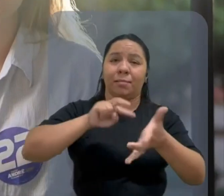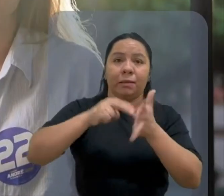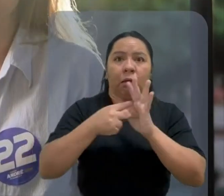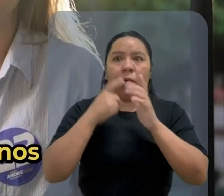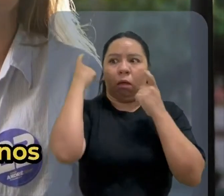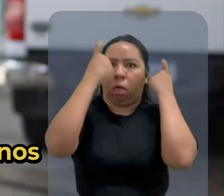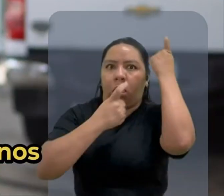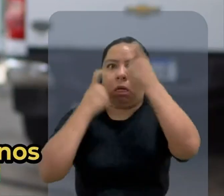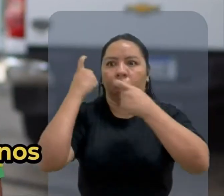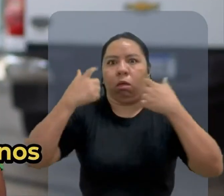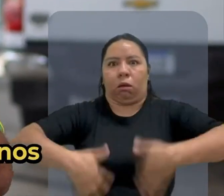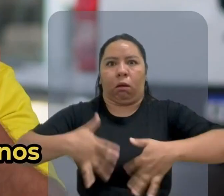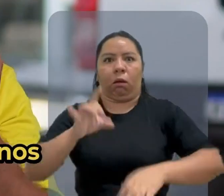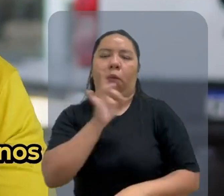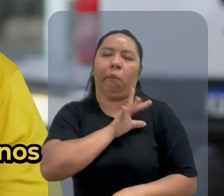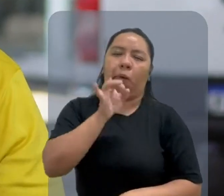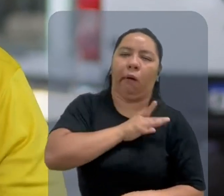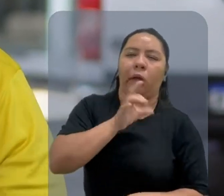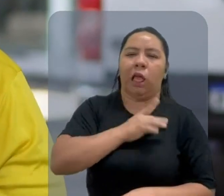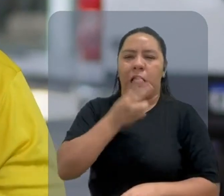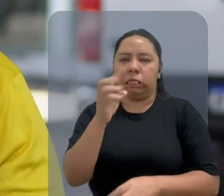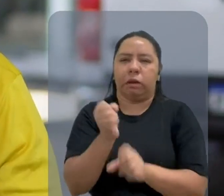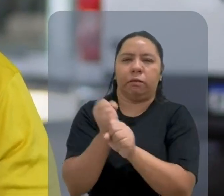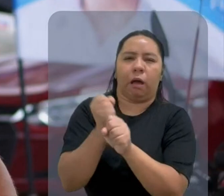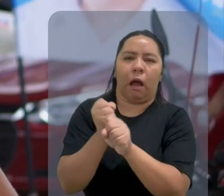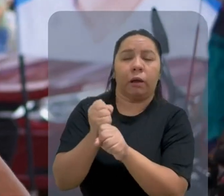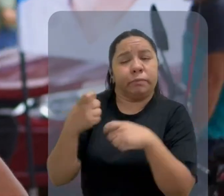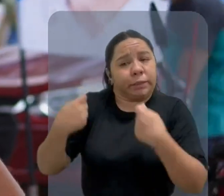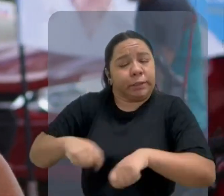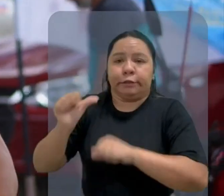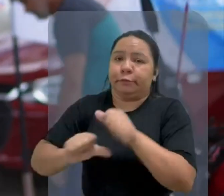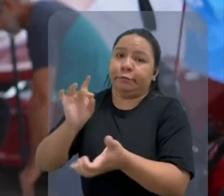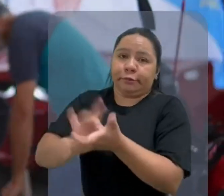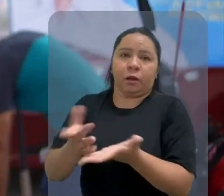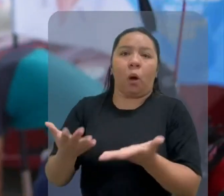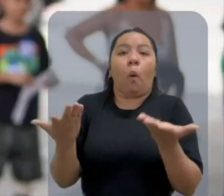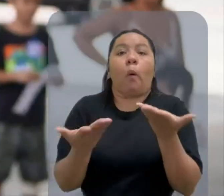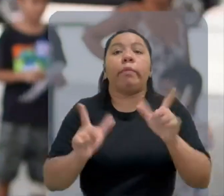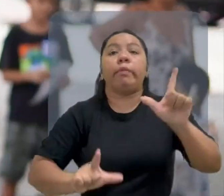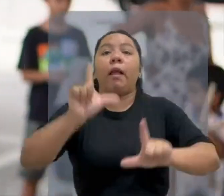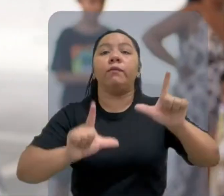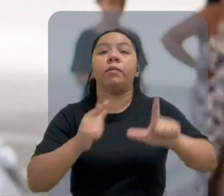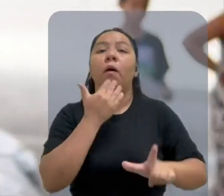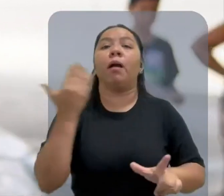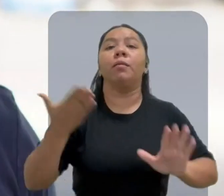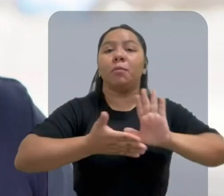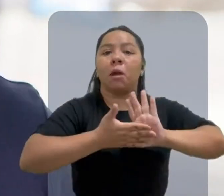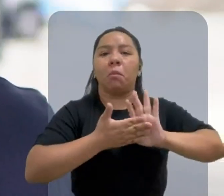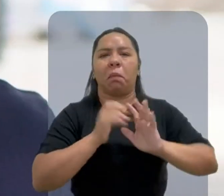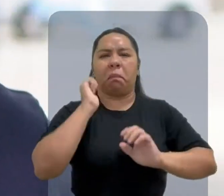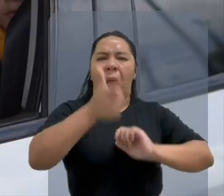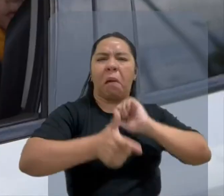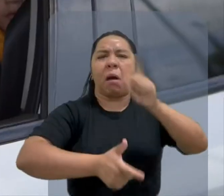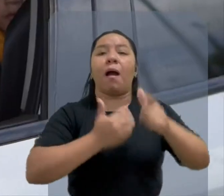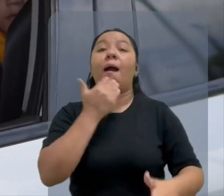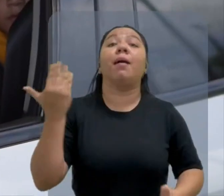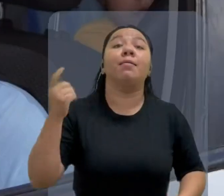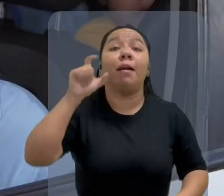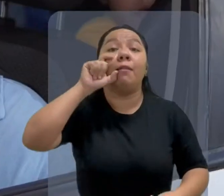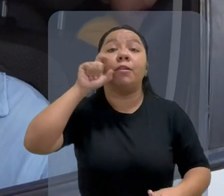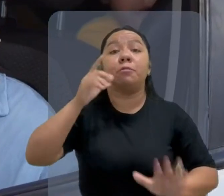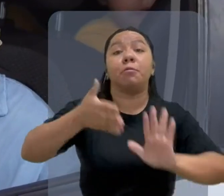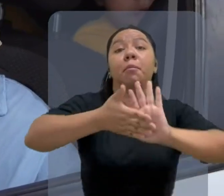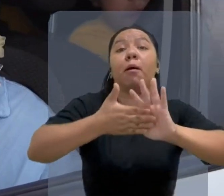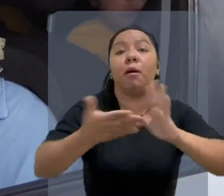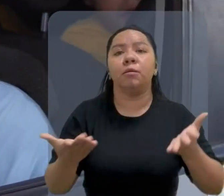Puro desespero. Política antiga, há mais de 30 anos no poder. E não dá certo, tem que ter mudança. Hoje você liga a televisão pra ver propostas. Foi ataque.